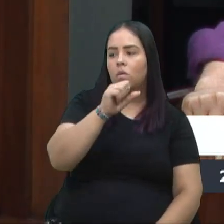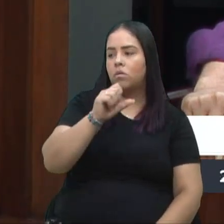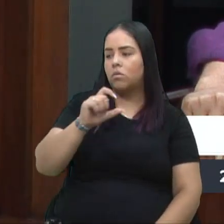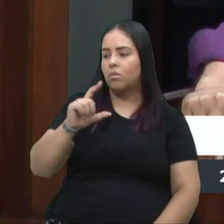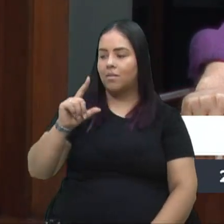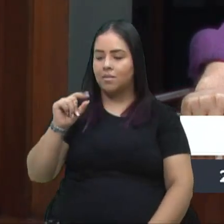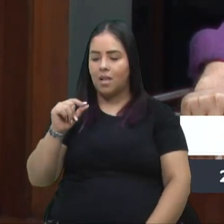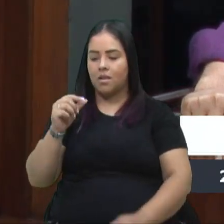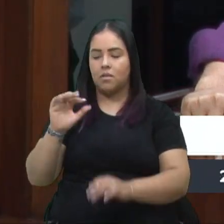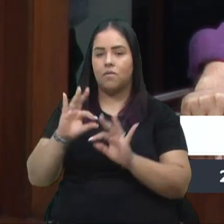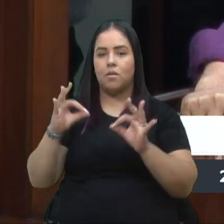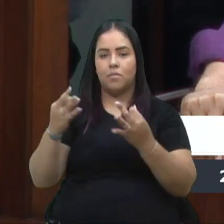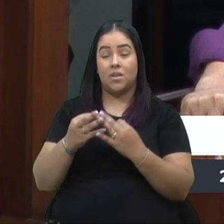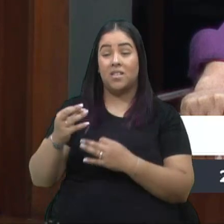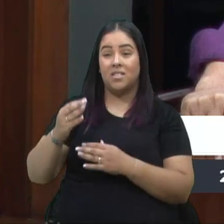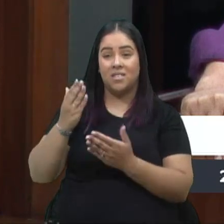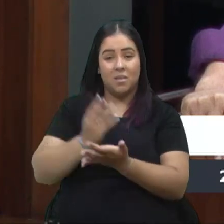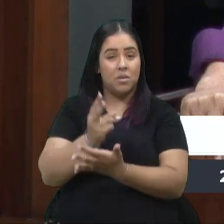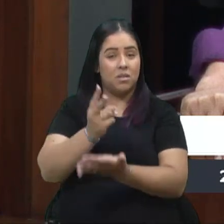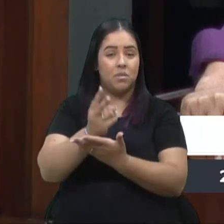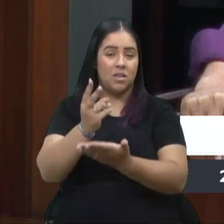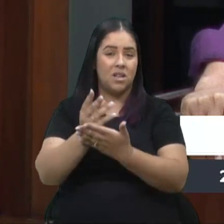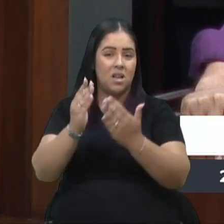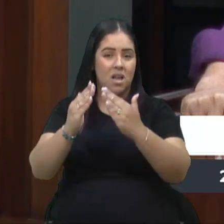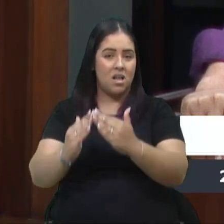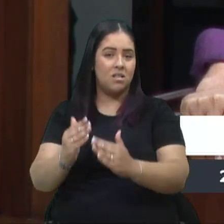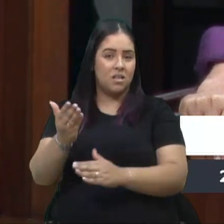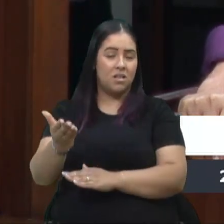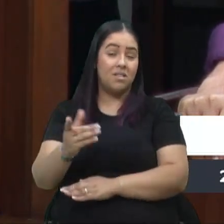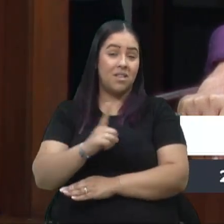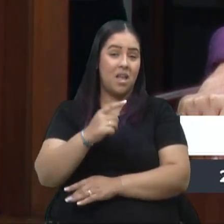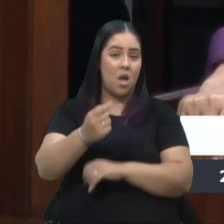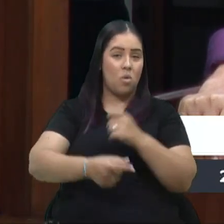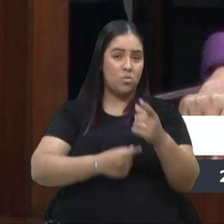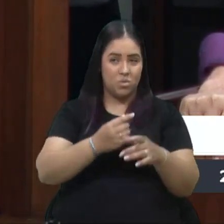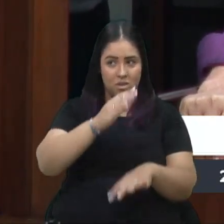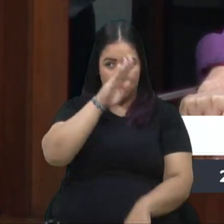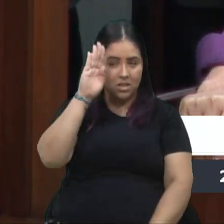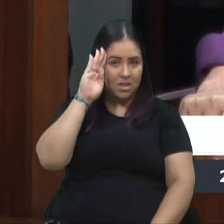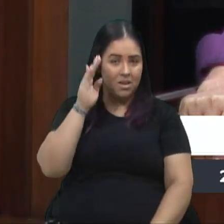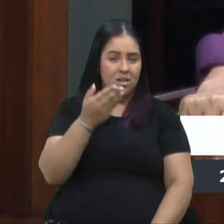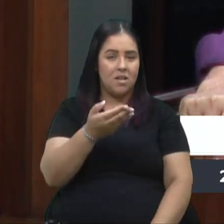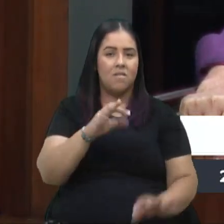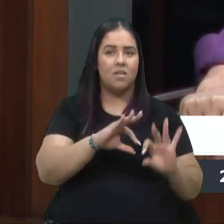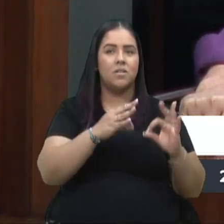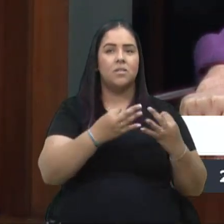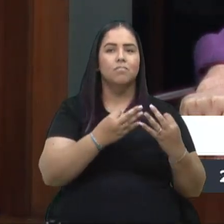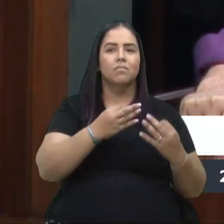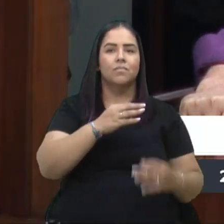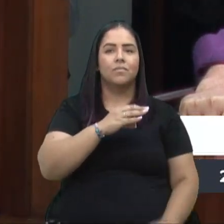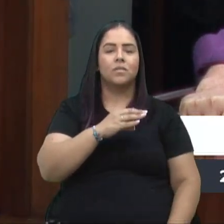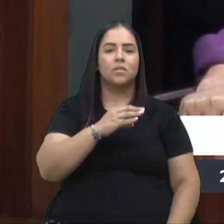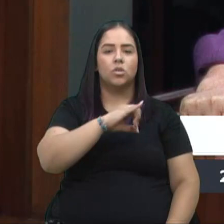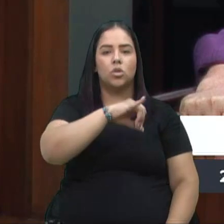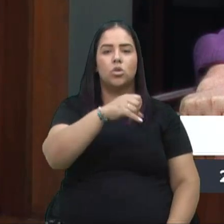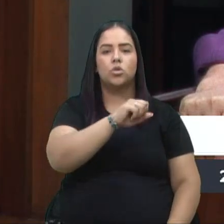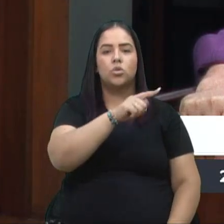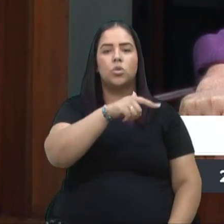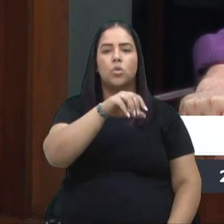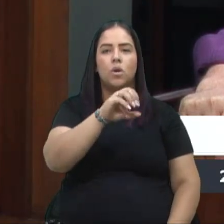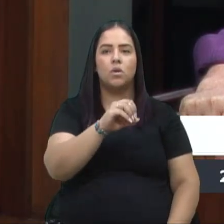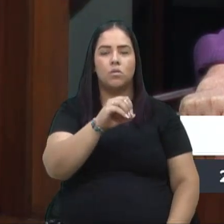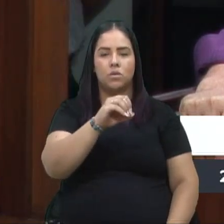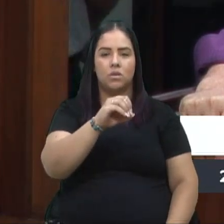moravam lá dentro os antigos Tem situações Vereador berçã ali na família do do João da Bros os